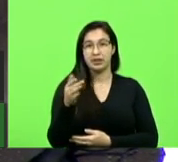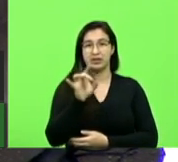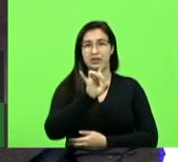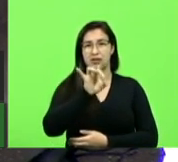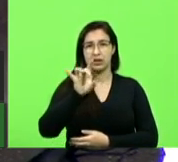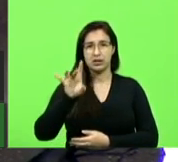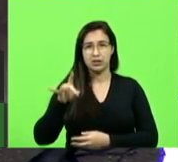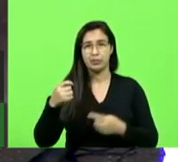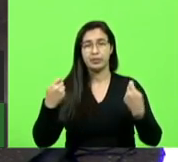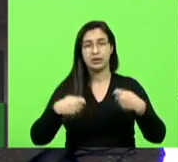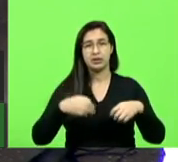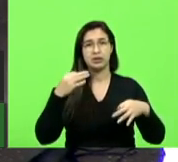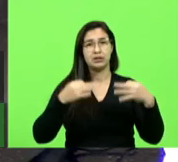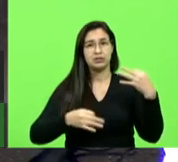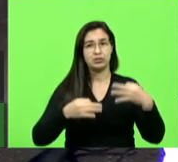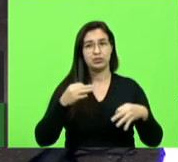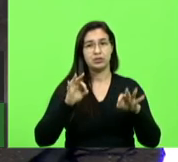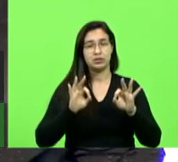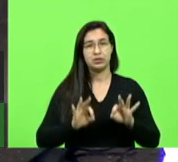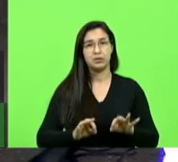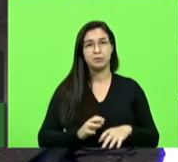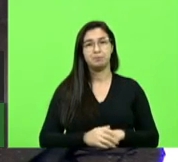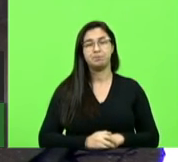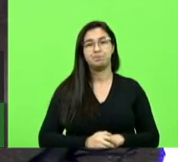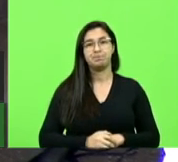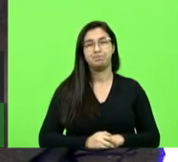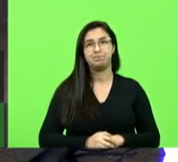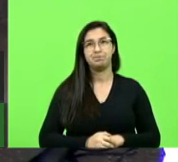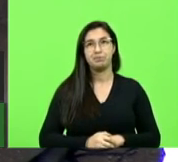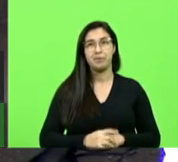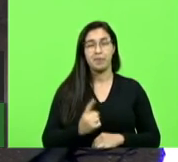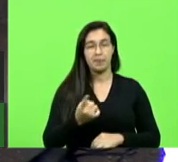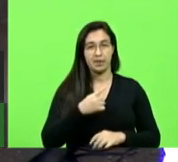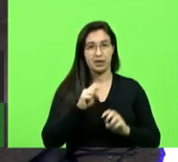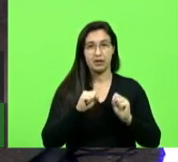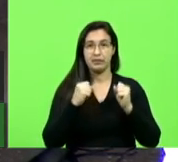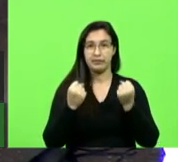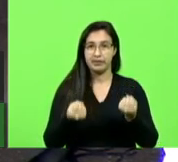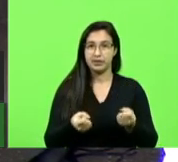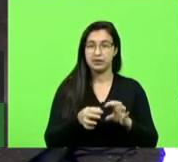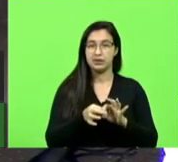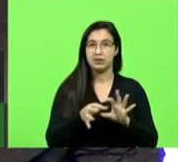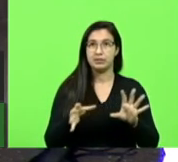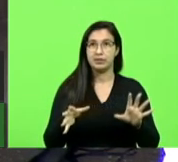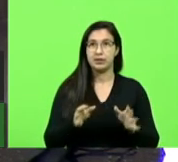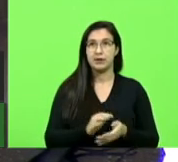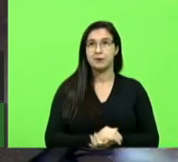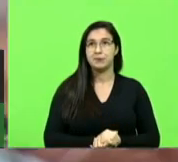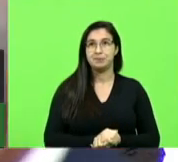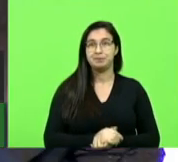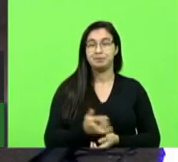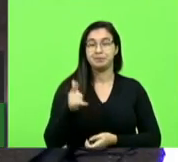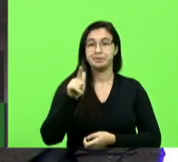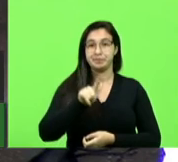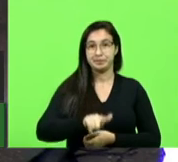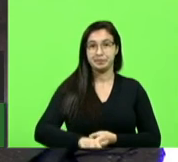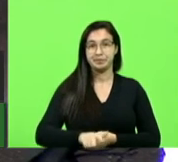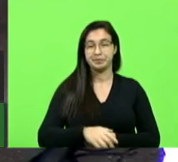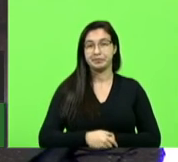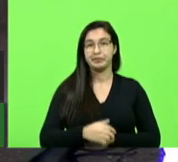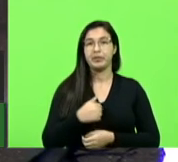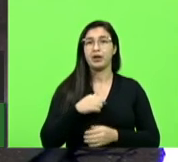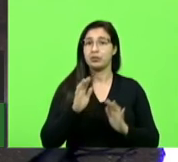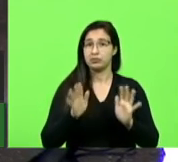fazer justiça. Fico muito feliz da instituição desse dia em que nós defendemos a nossa liberdade. Quero dizer também que eu também já